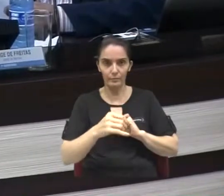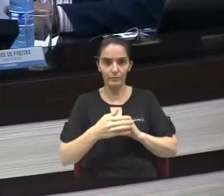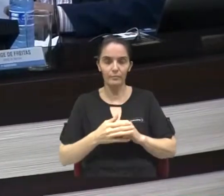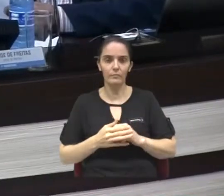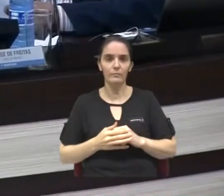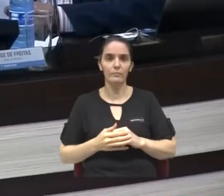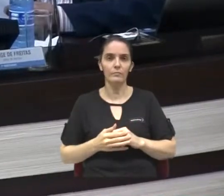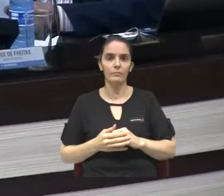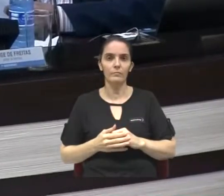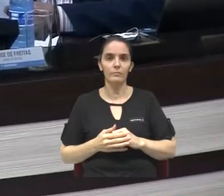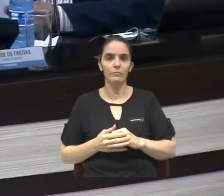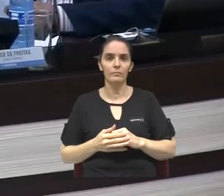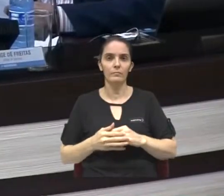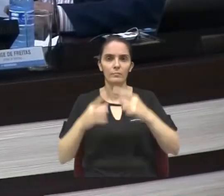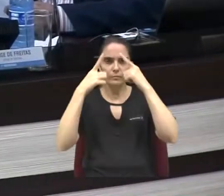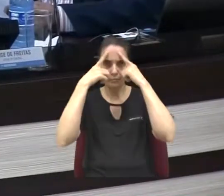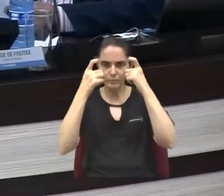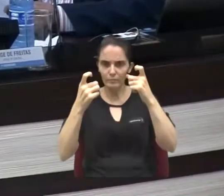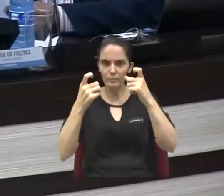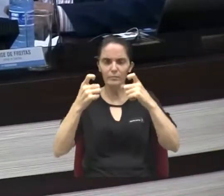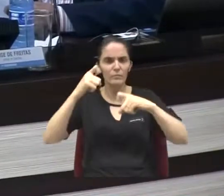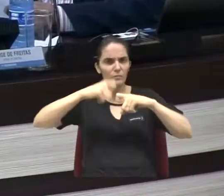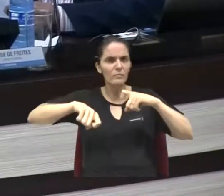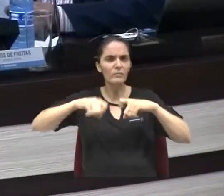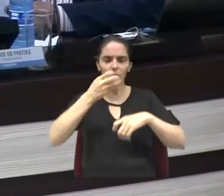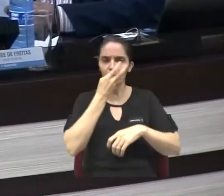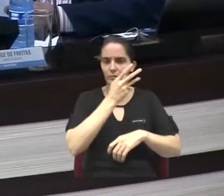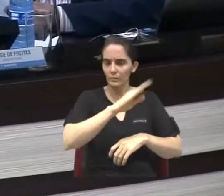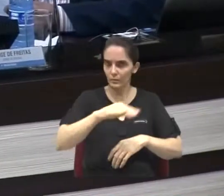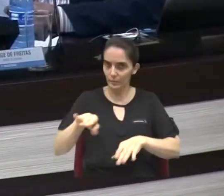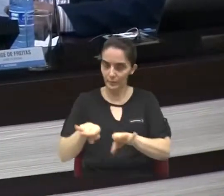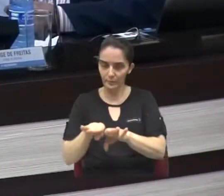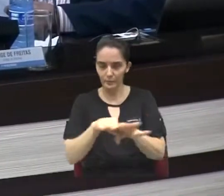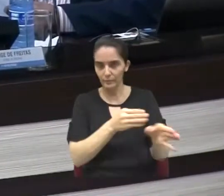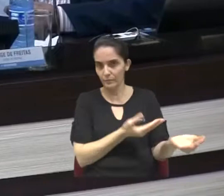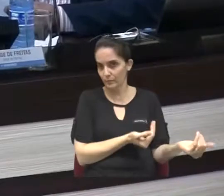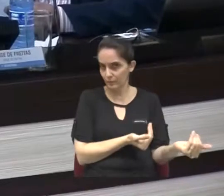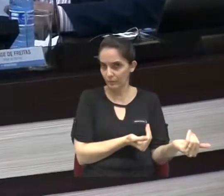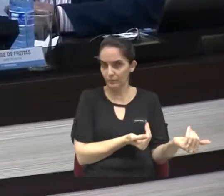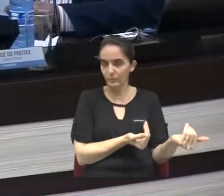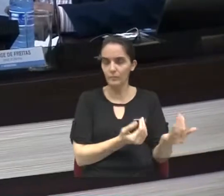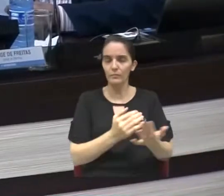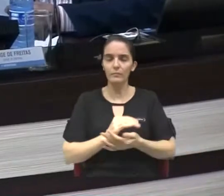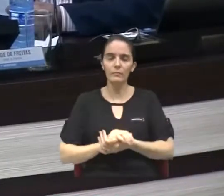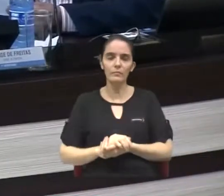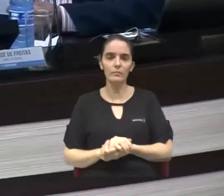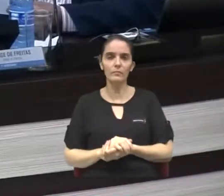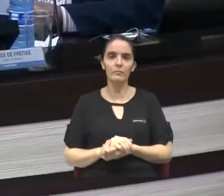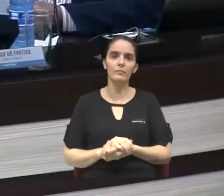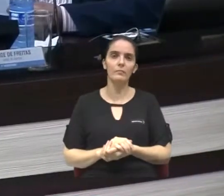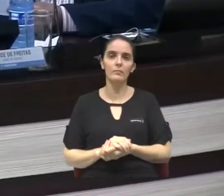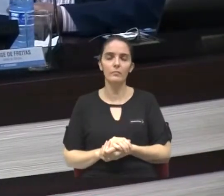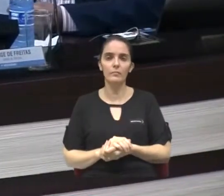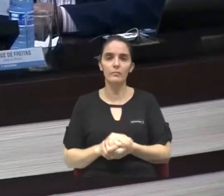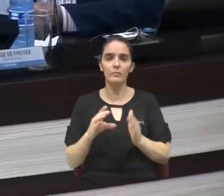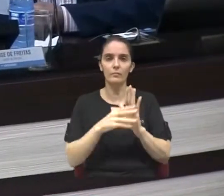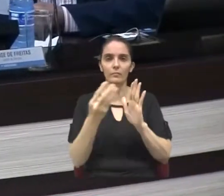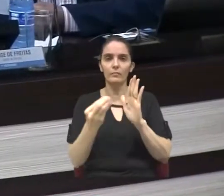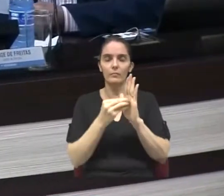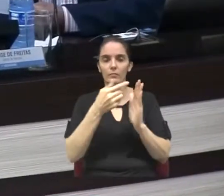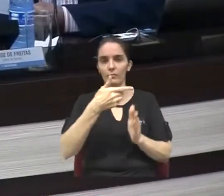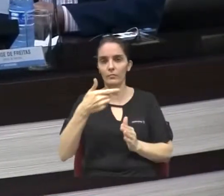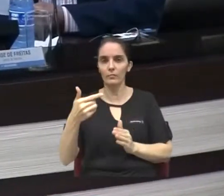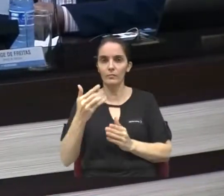de abuso e exploração sexual de crianças e adolescentes e da outras providências. Emenda número